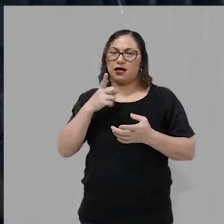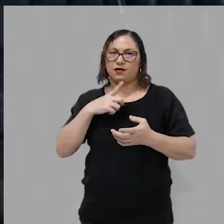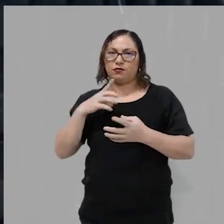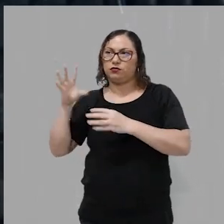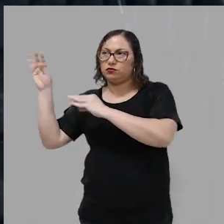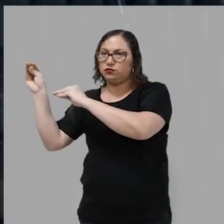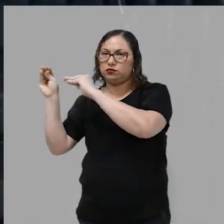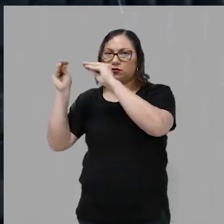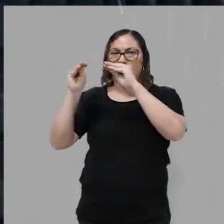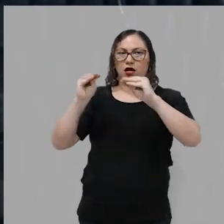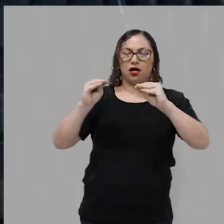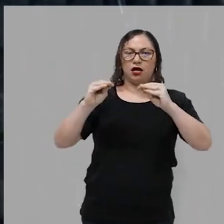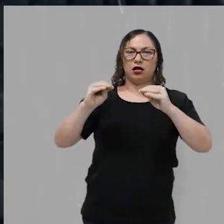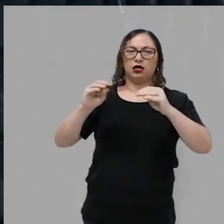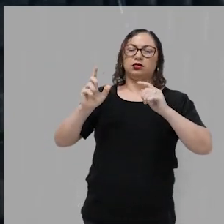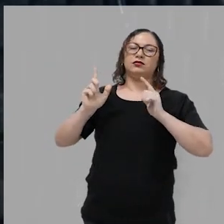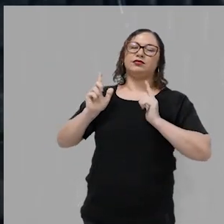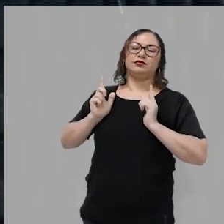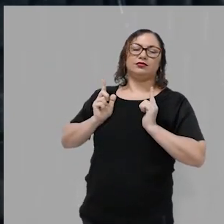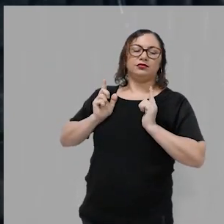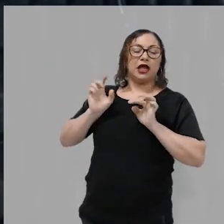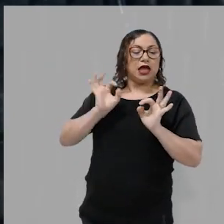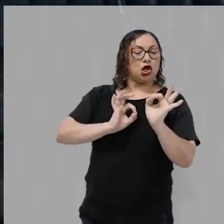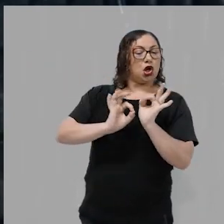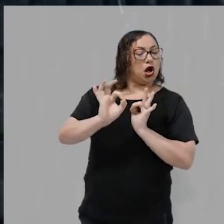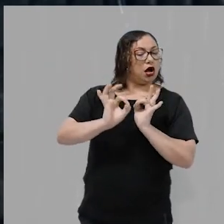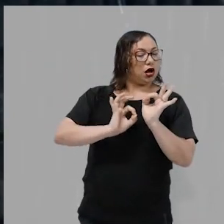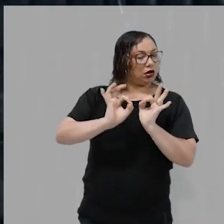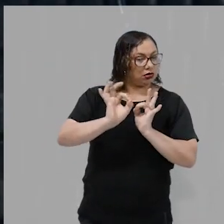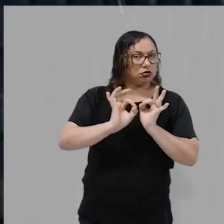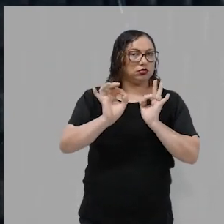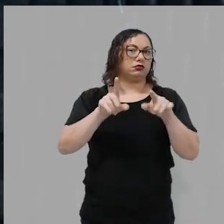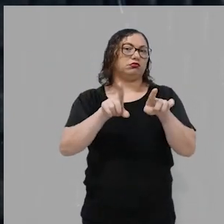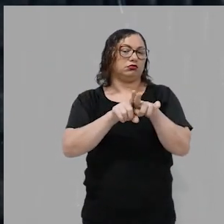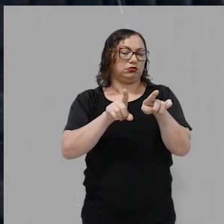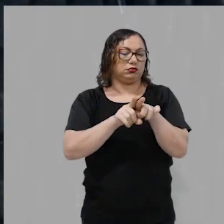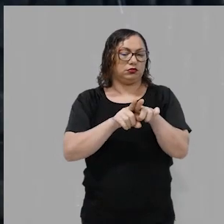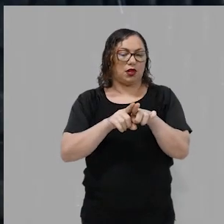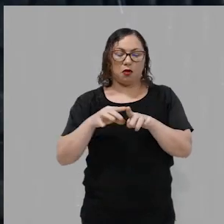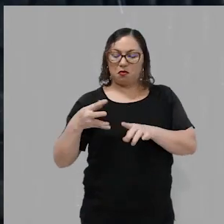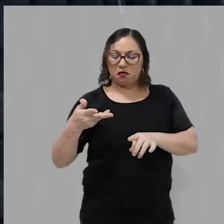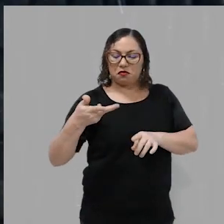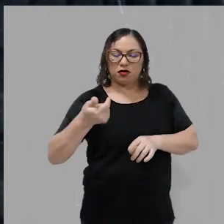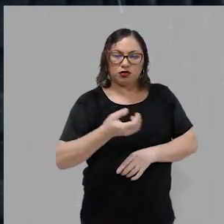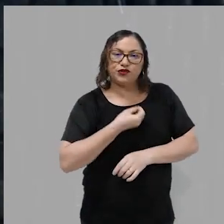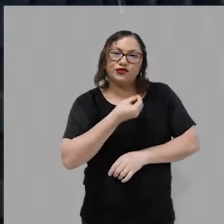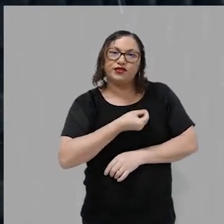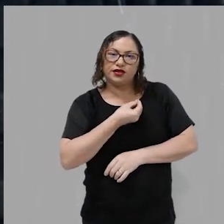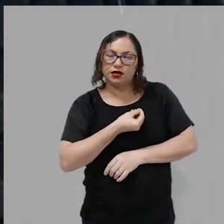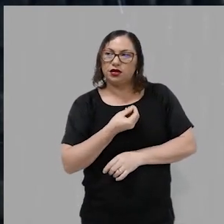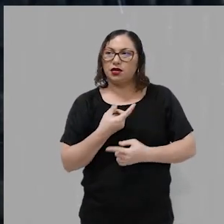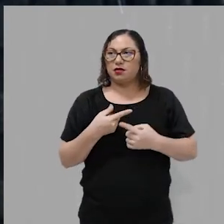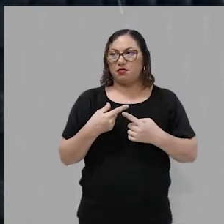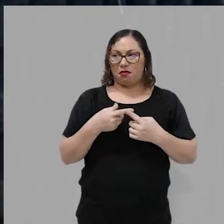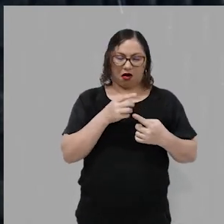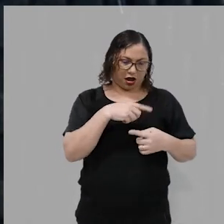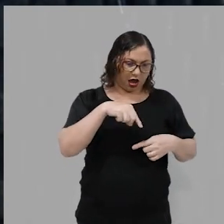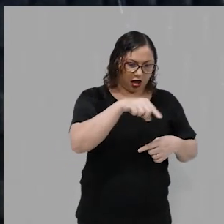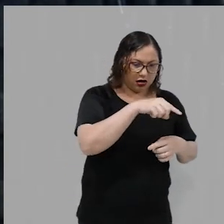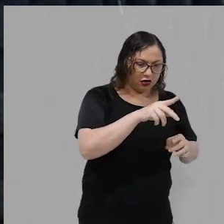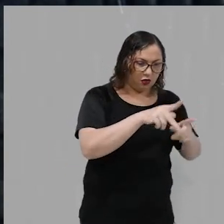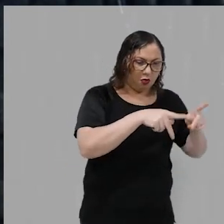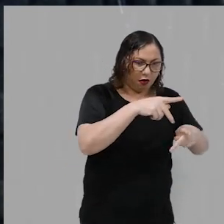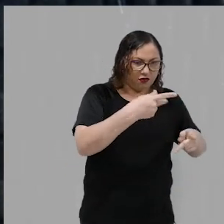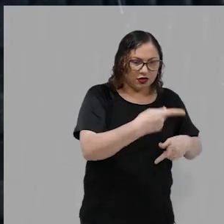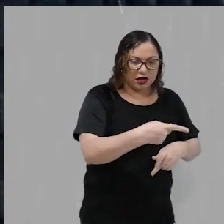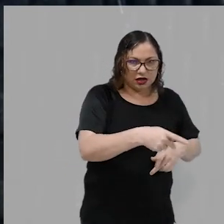trazer conforto e trazer organização, colocar uma qualidade de vida não só para as pessoas que estão aqui, porque eu sou bonzinho com vocês, eu sou